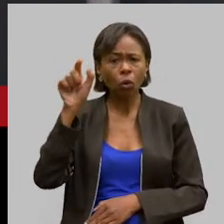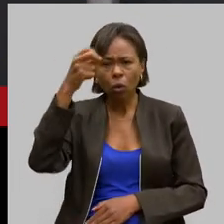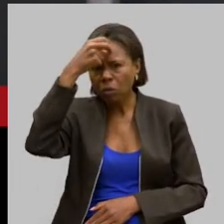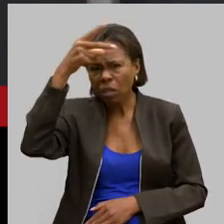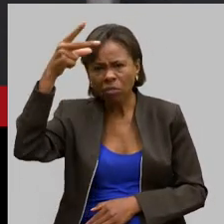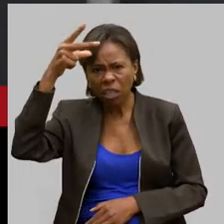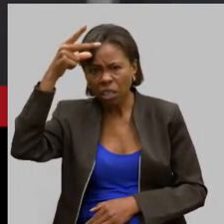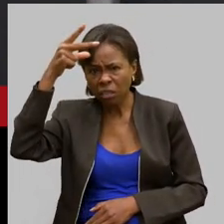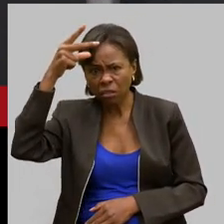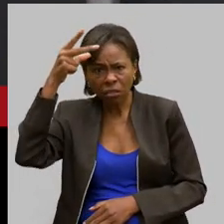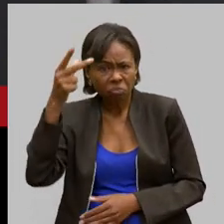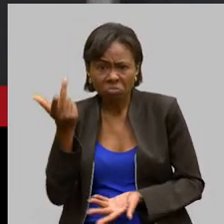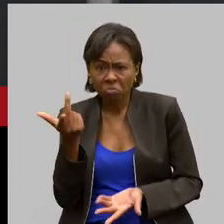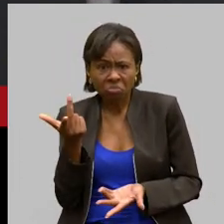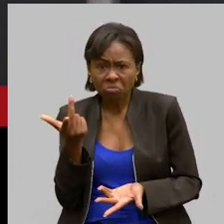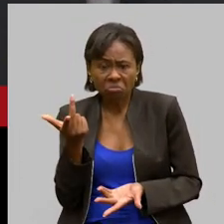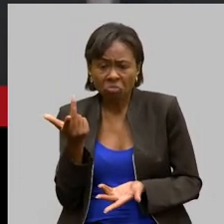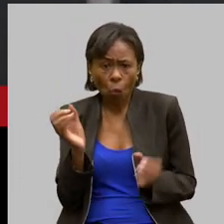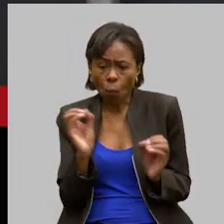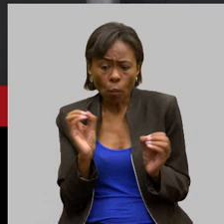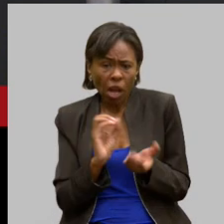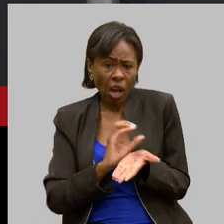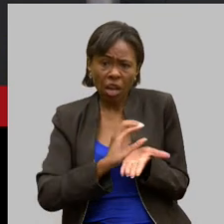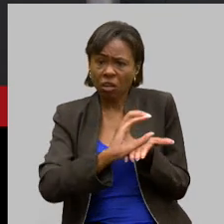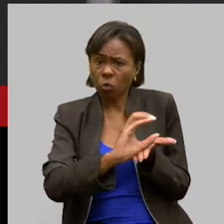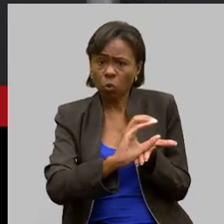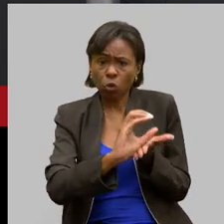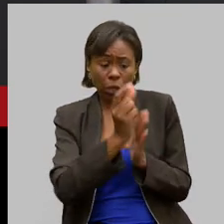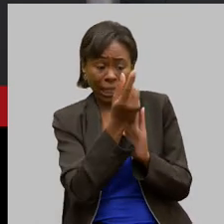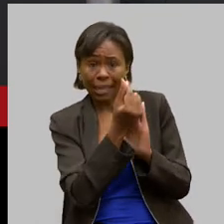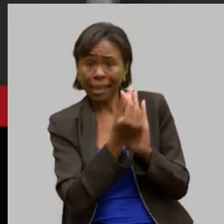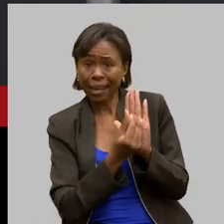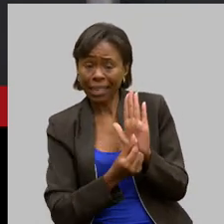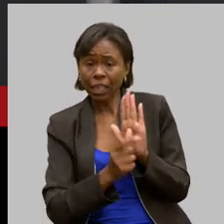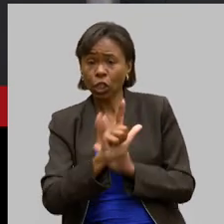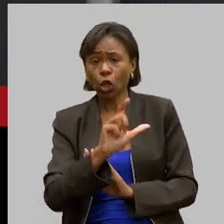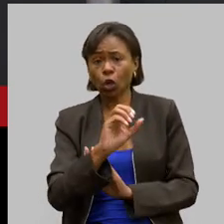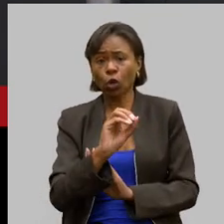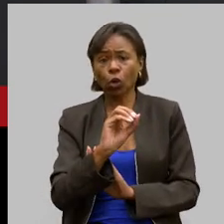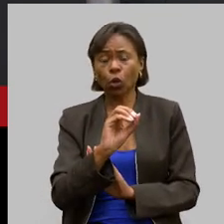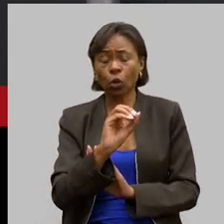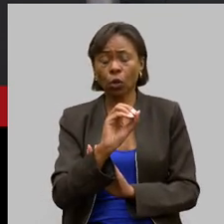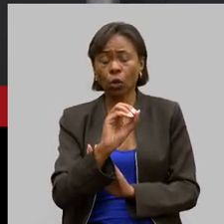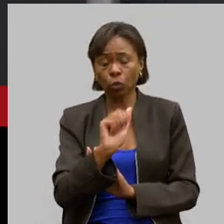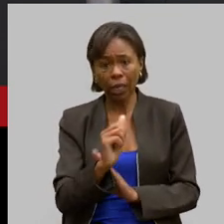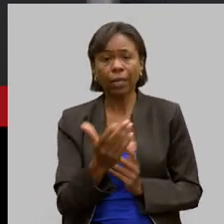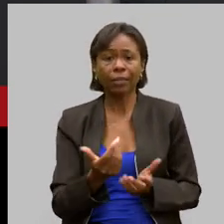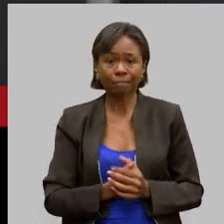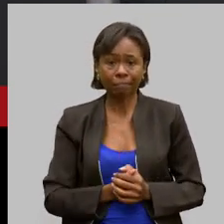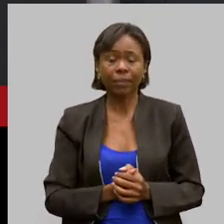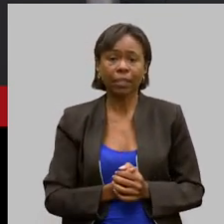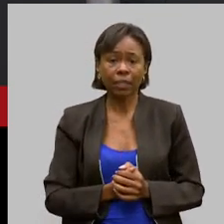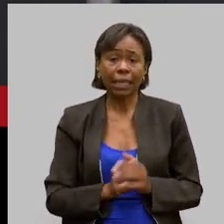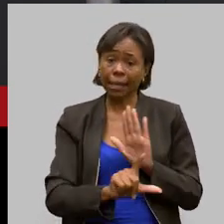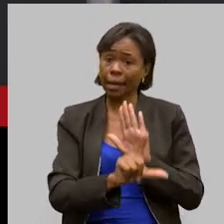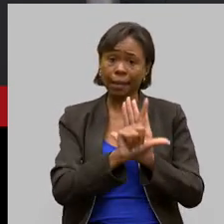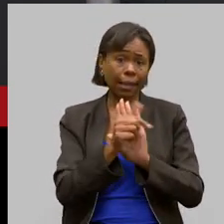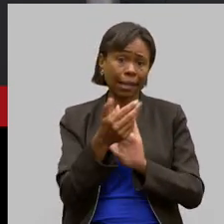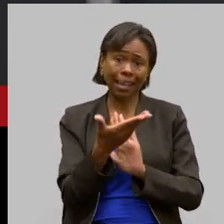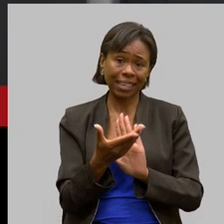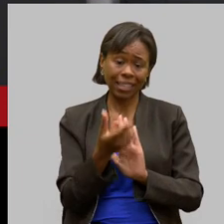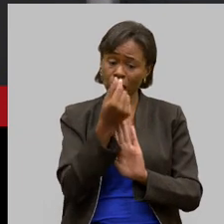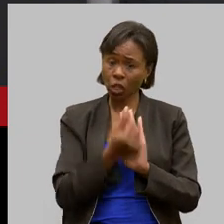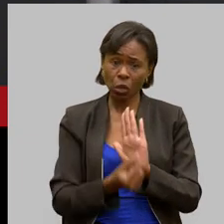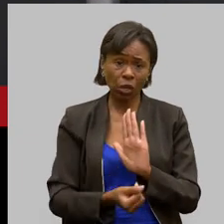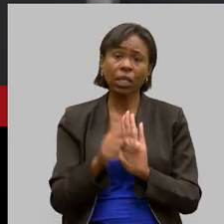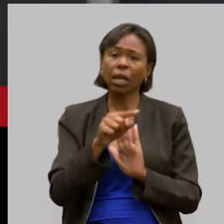orçamento recurso na lei orçamentária anual nós temos aqui vereadores prefeitos e vice-prefeitos que sabem da importância